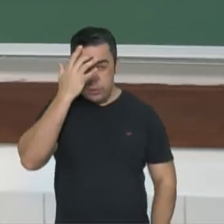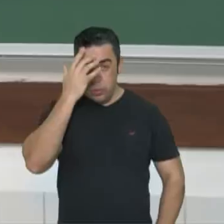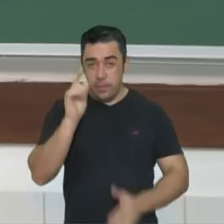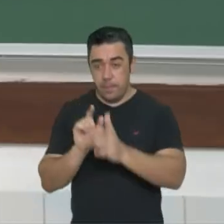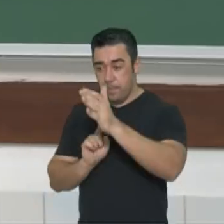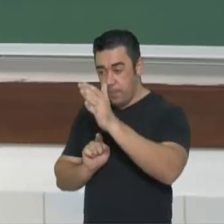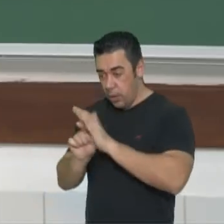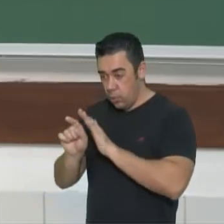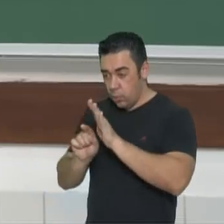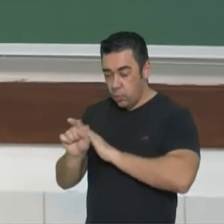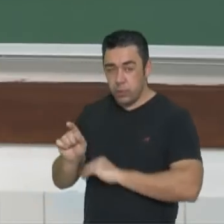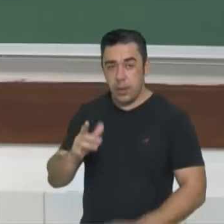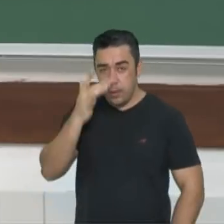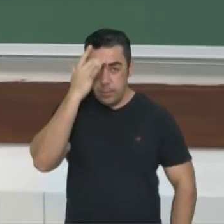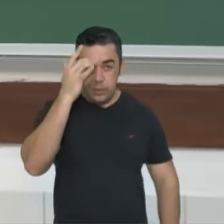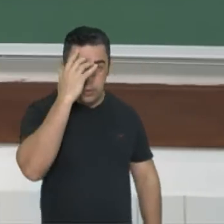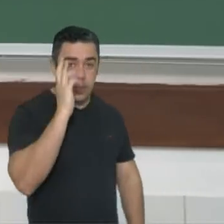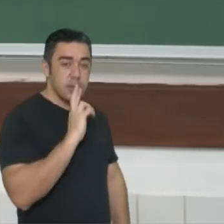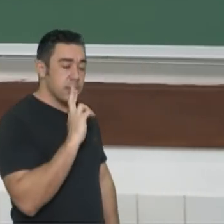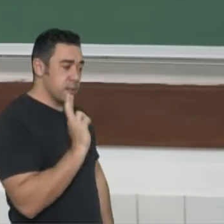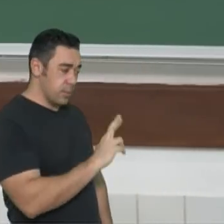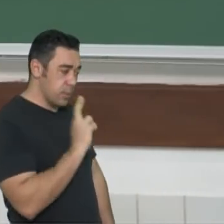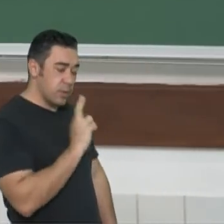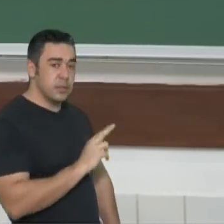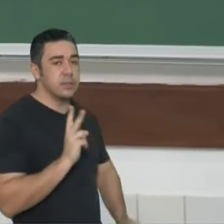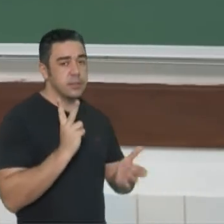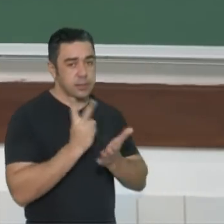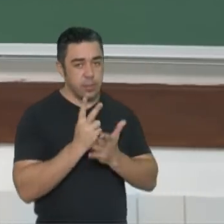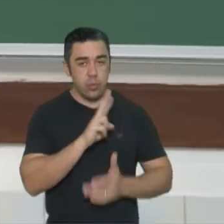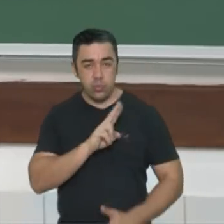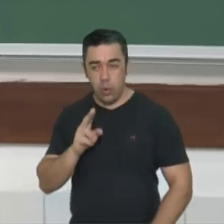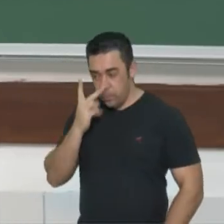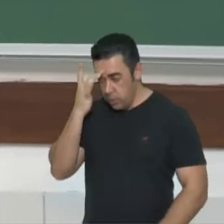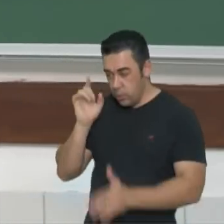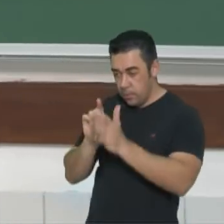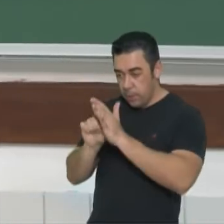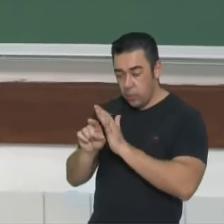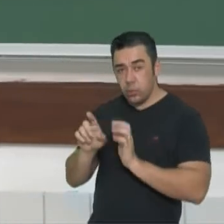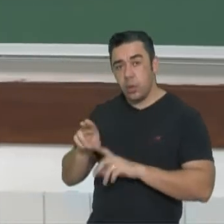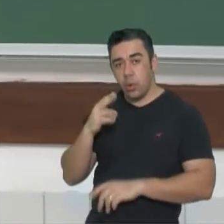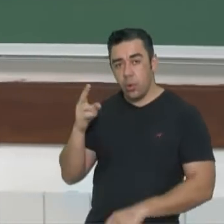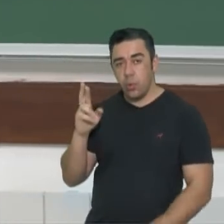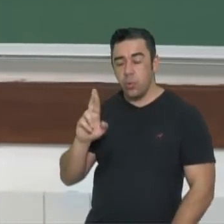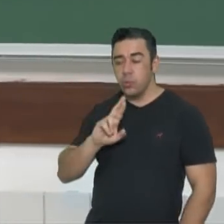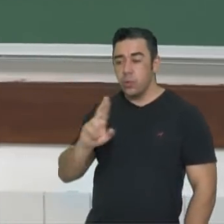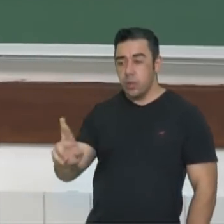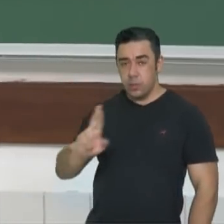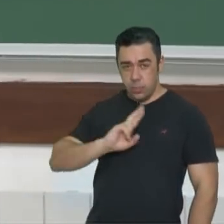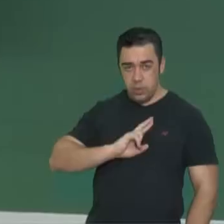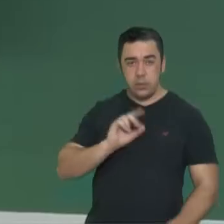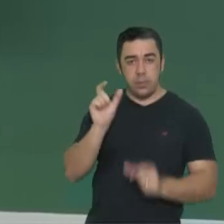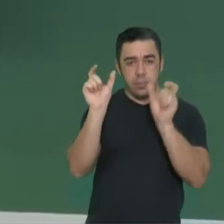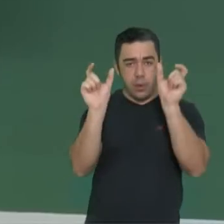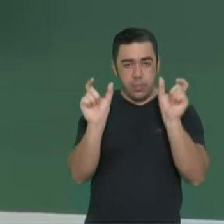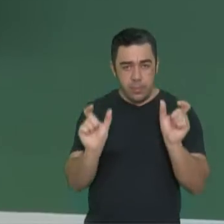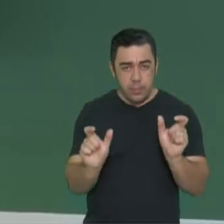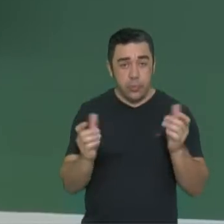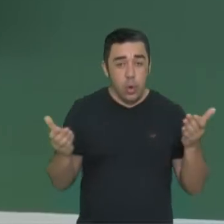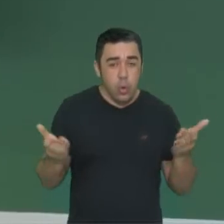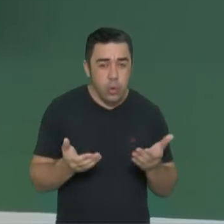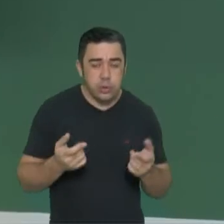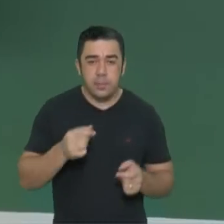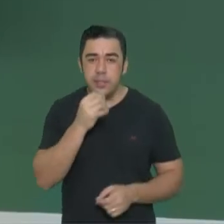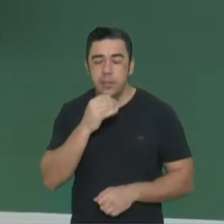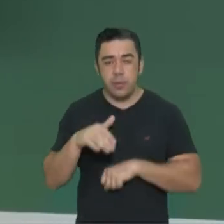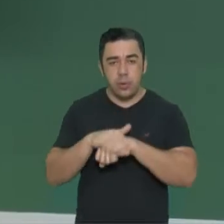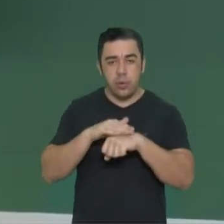entrevistador e o entrevistado, né? Sempre aparece o nome do entrevistador, pode ser uma instituição, alguém, né, em nome da instituição. Então, hoje a entrevista é com o